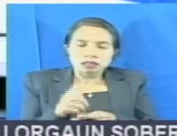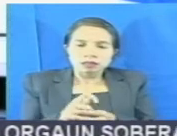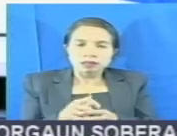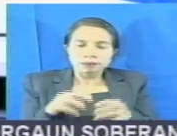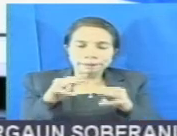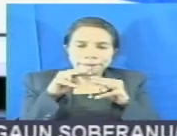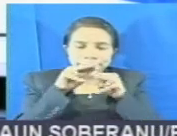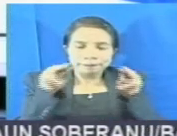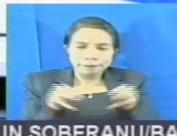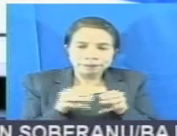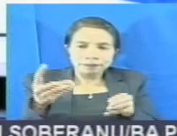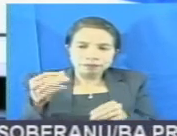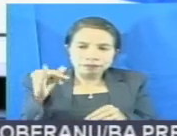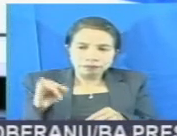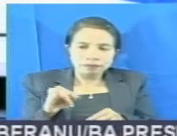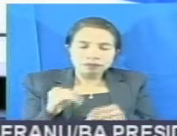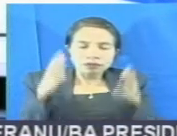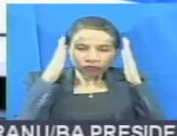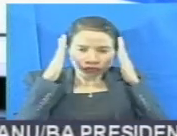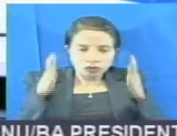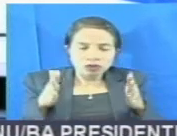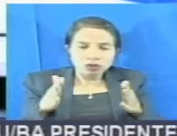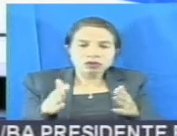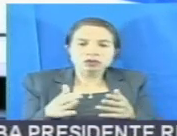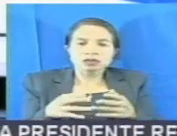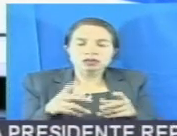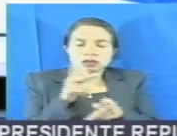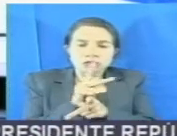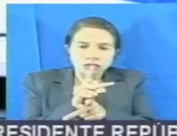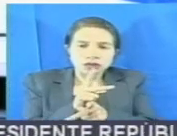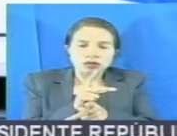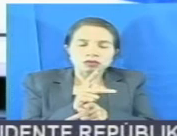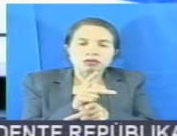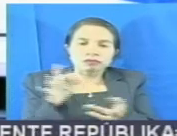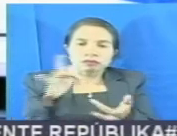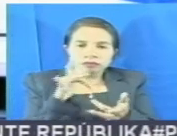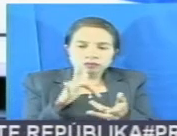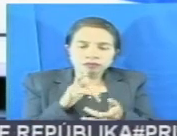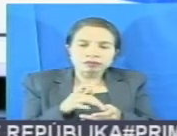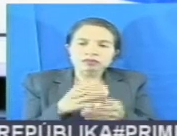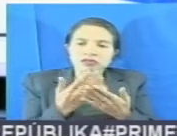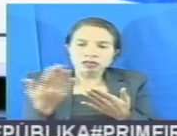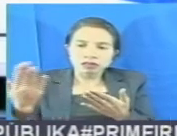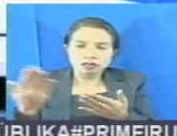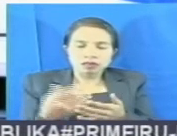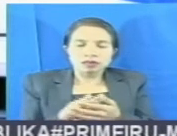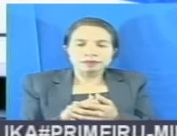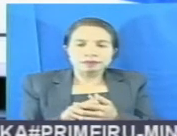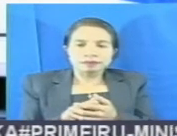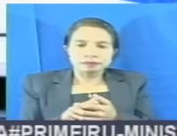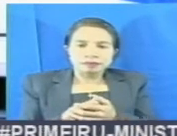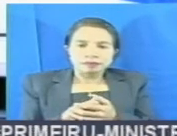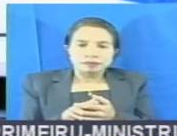município de Dili niam maka fuku liu pa control de movimento viatura sira, movimento